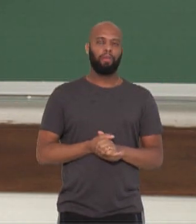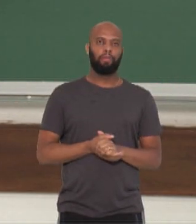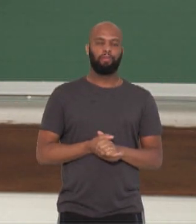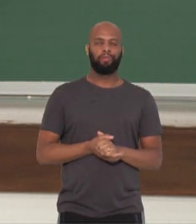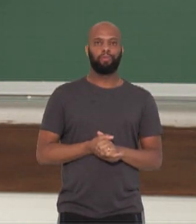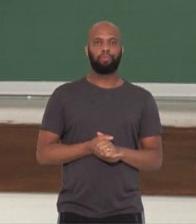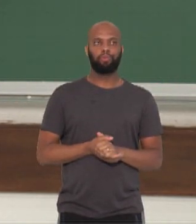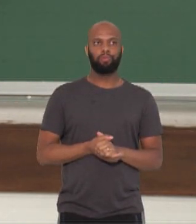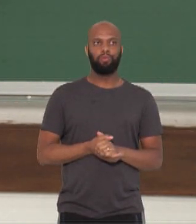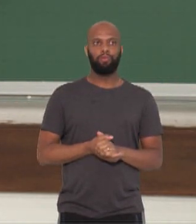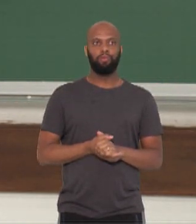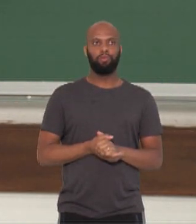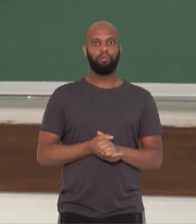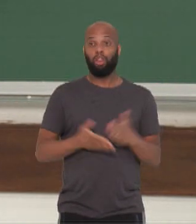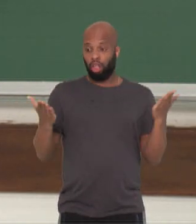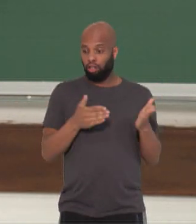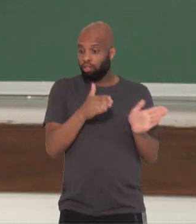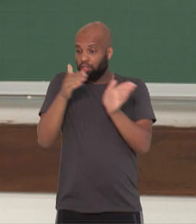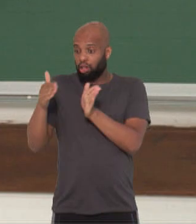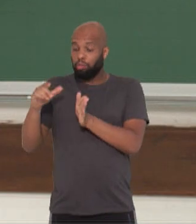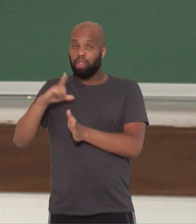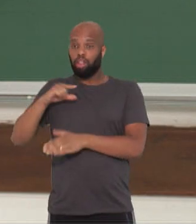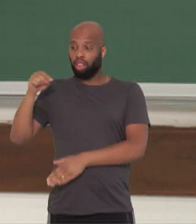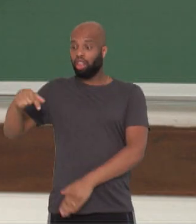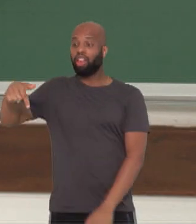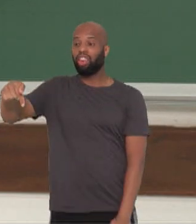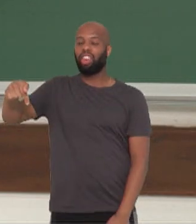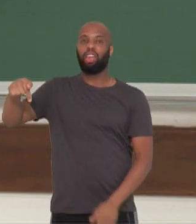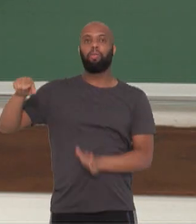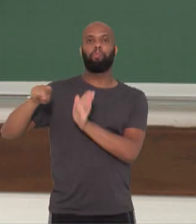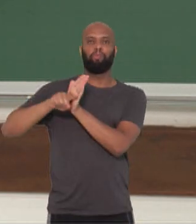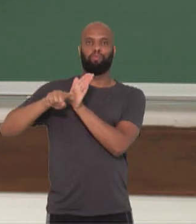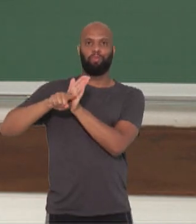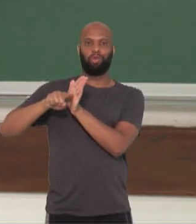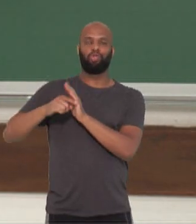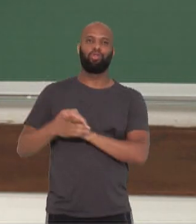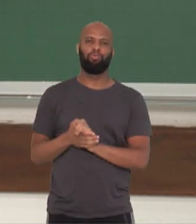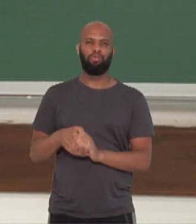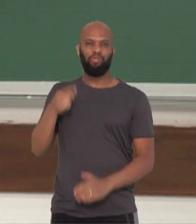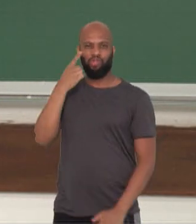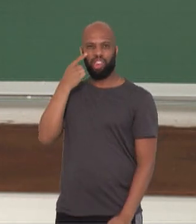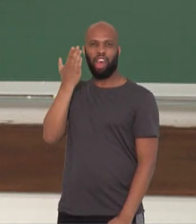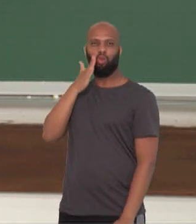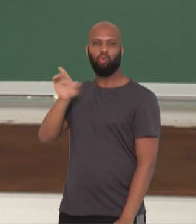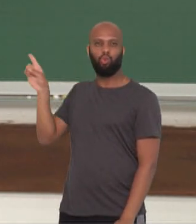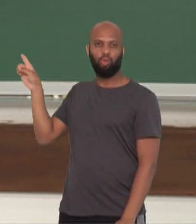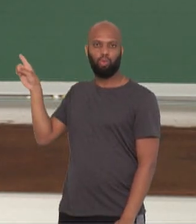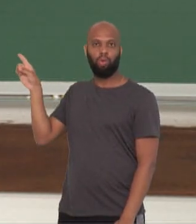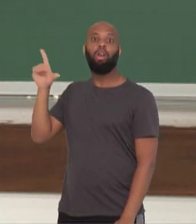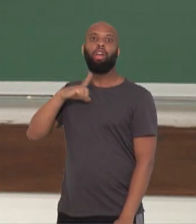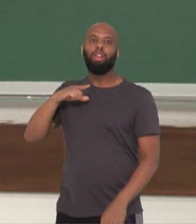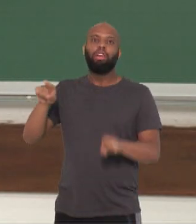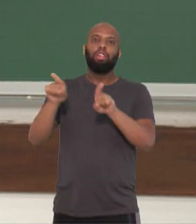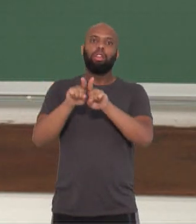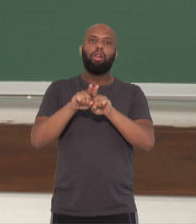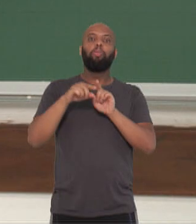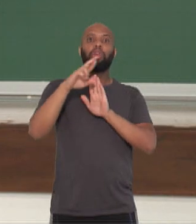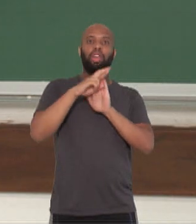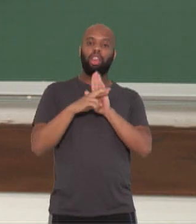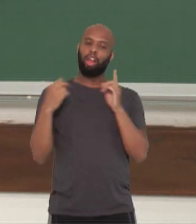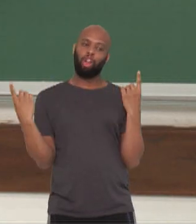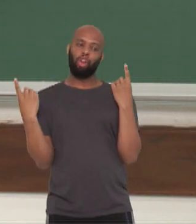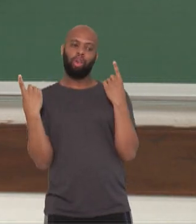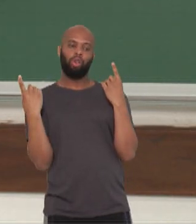direções. E também temos a carga negativa. A carga negativa, lógico, tem propriedades opostas à